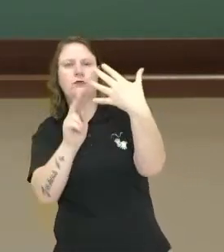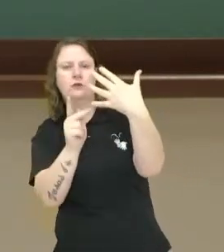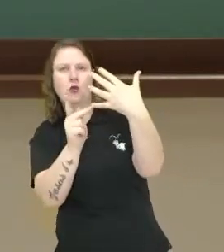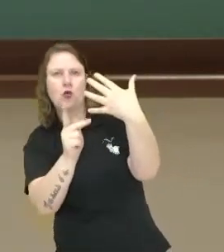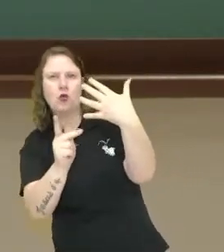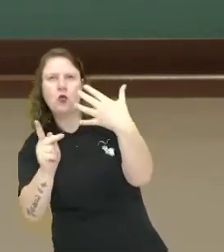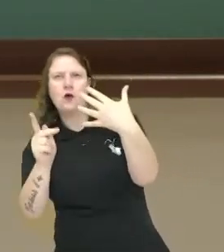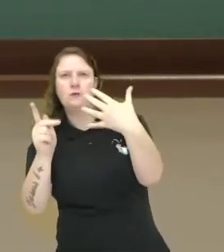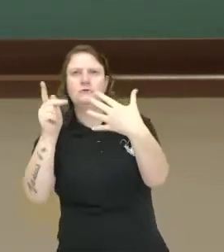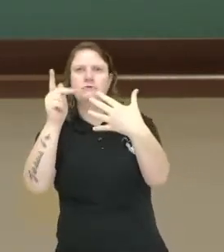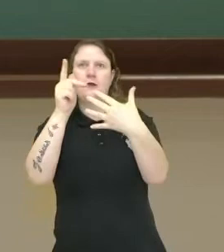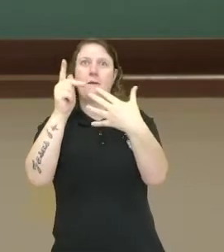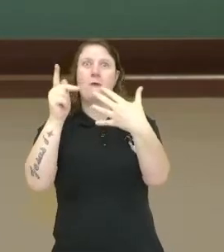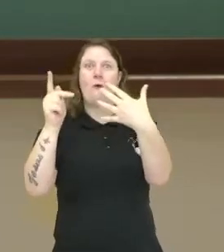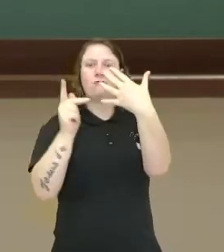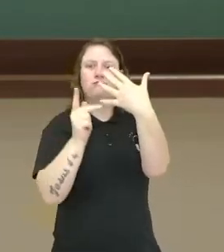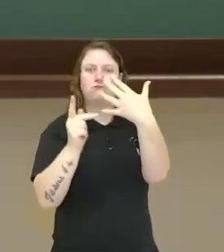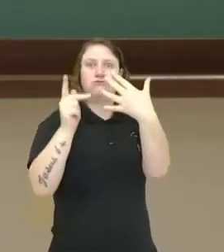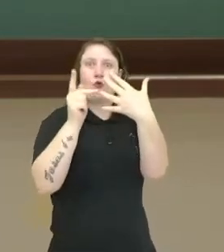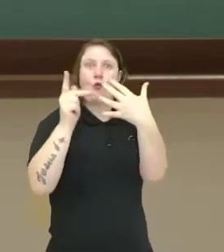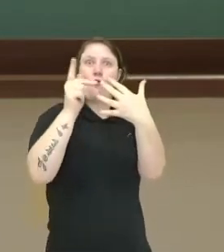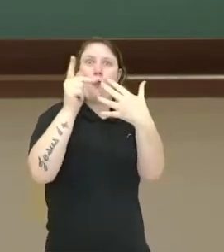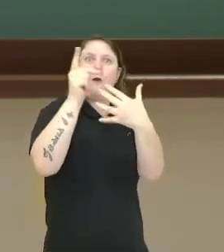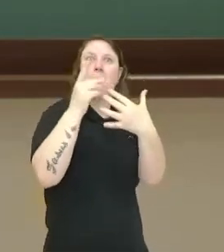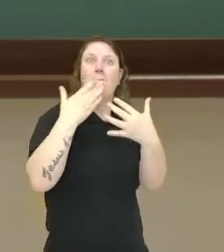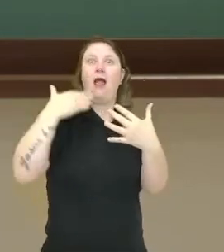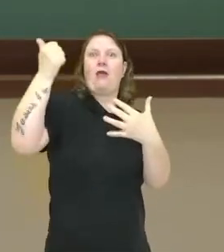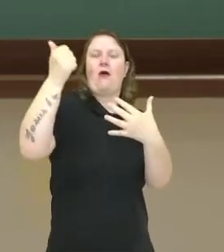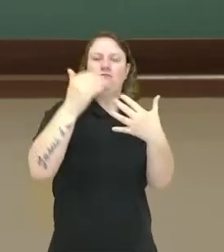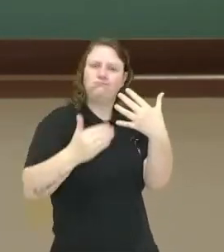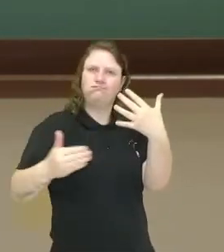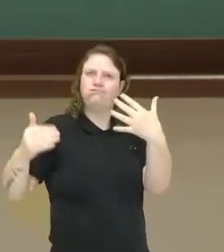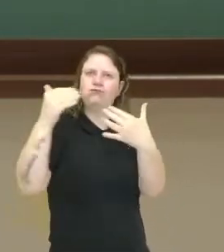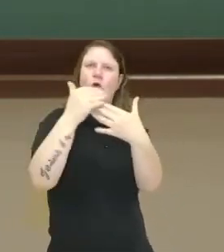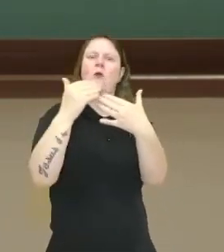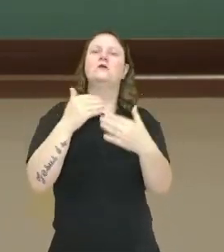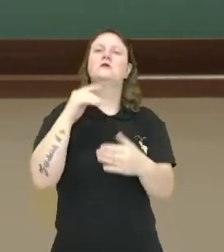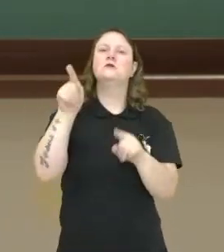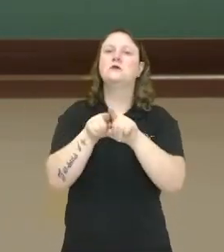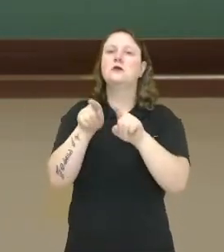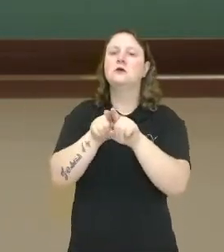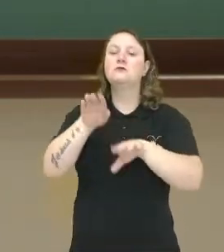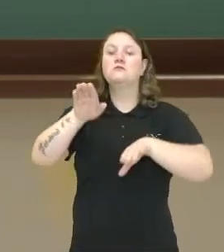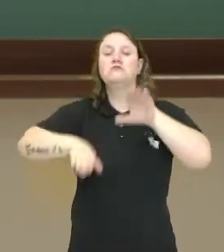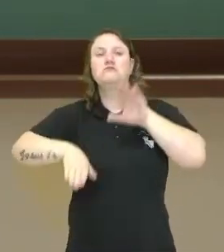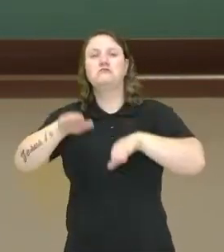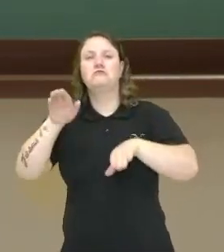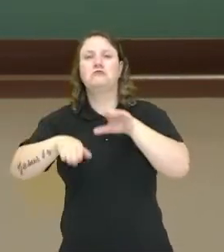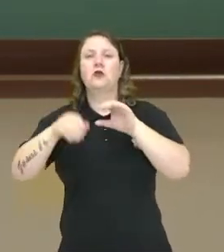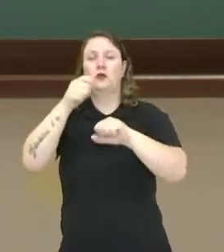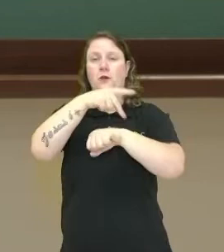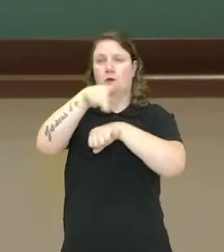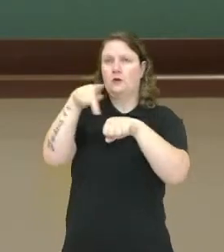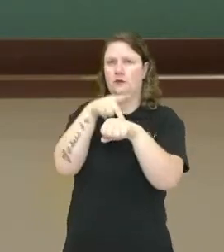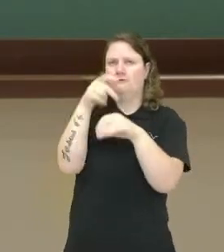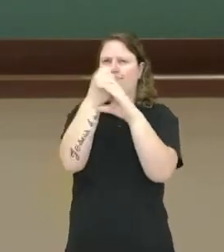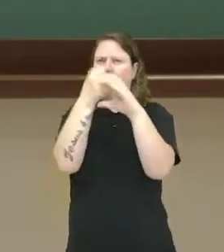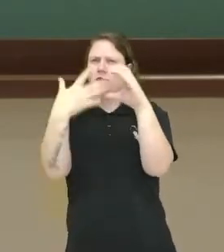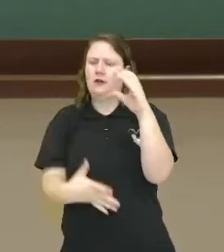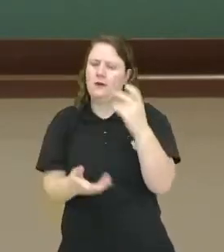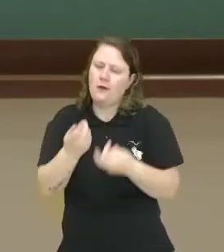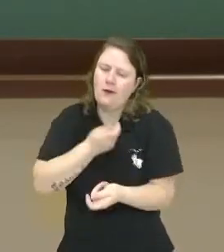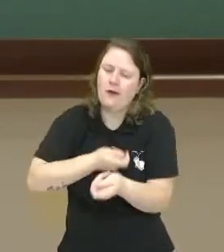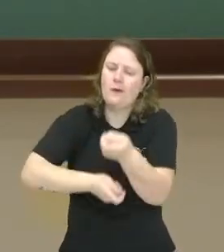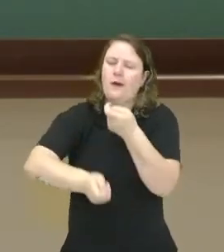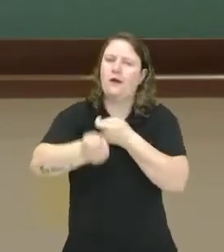nesse estudo geopolítico de se um país tem determinadas características econômicas, políticas, de defesa do